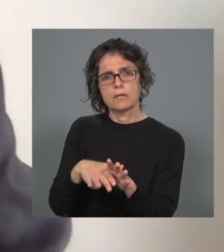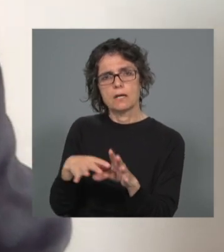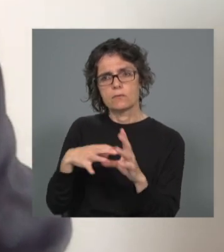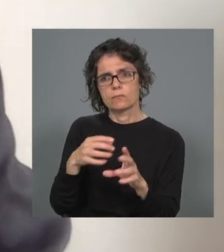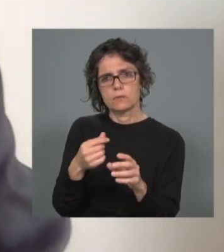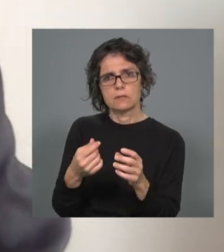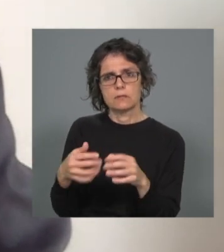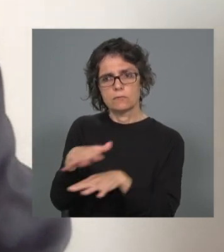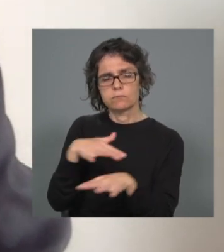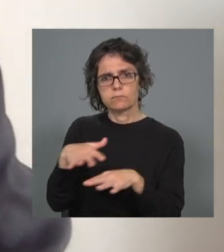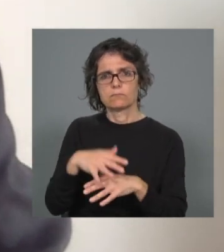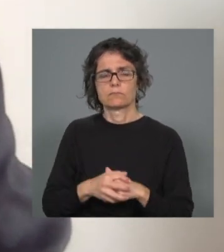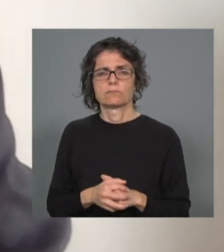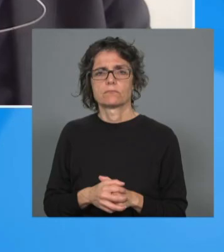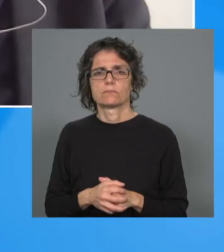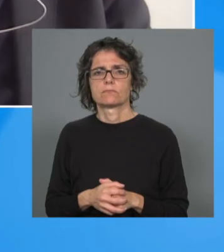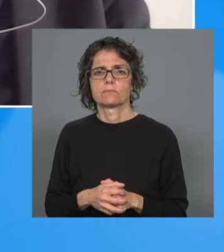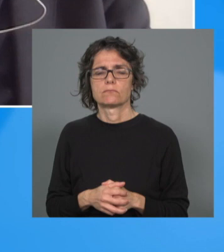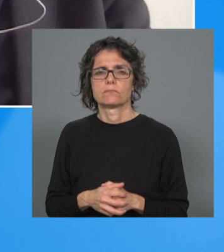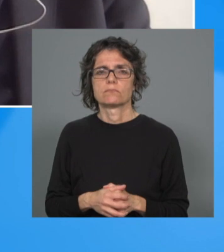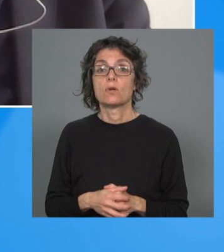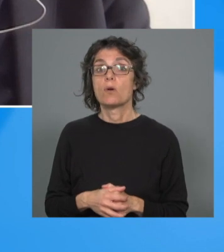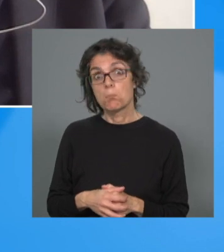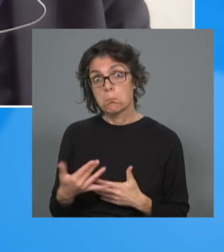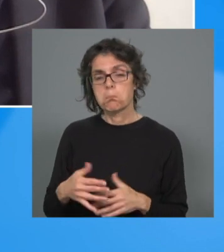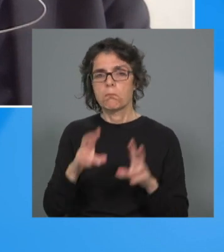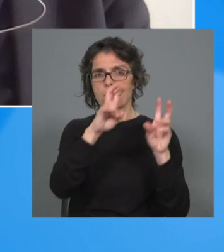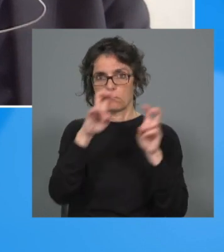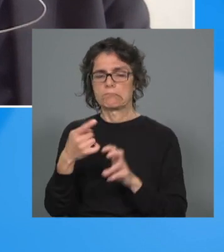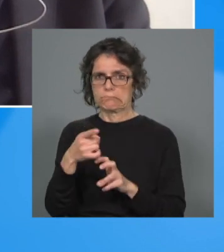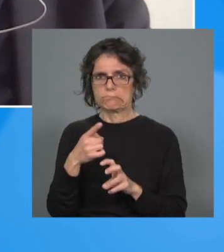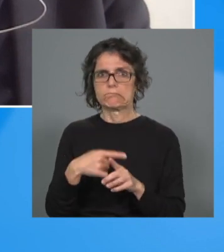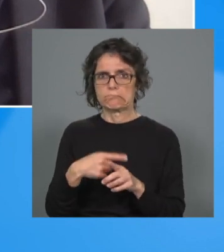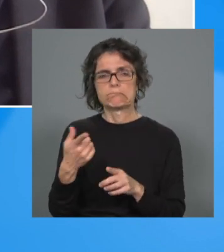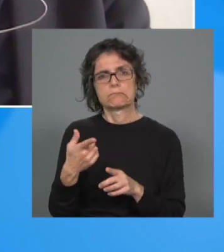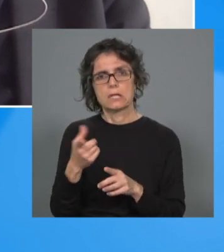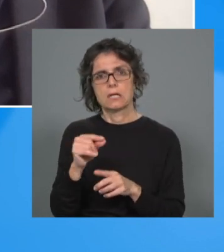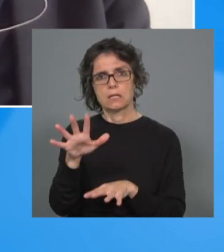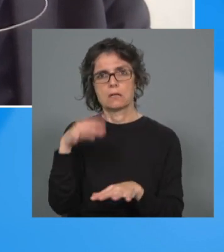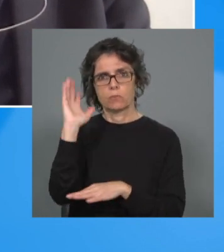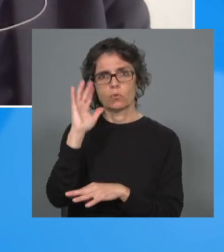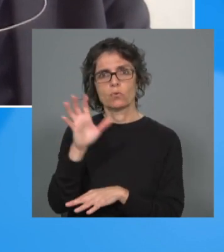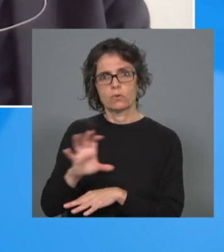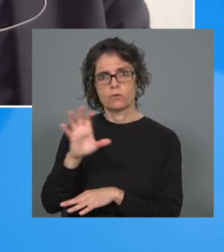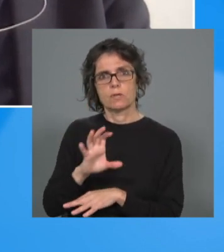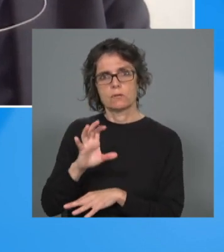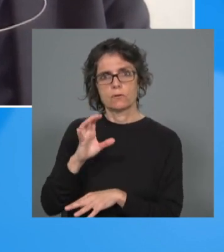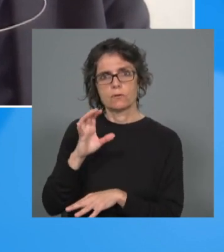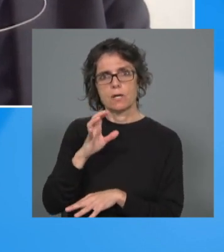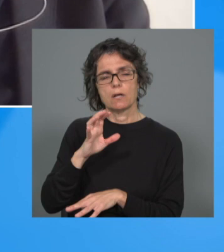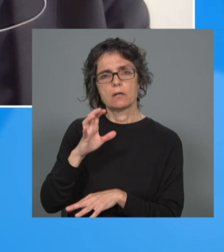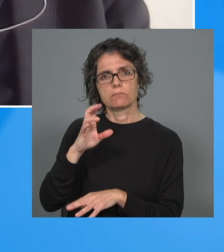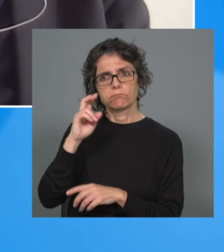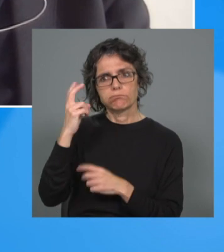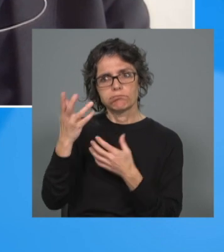si. São questões que serão muito refletidas e abordadas por este Congresso Nacional. Nós também vamos